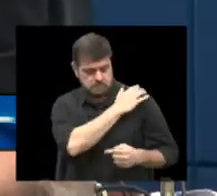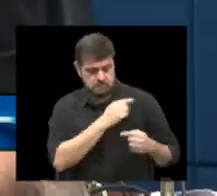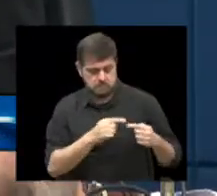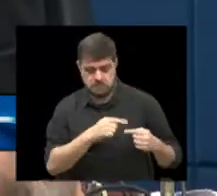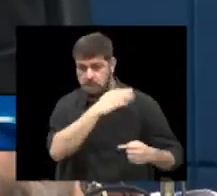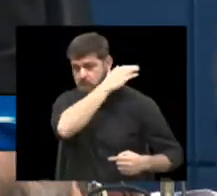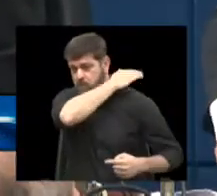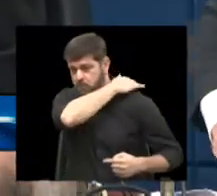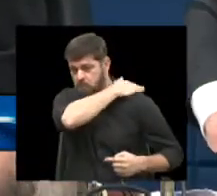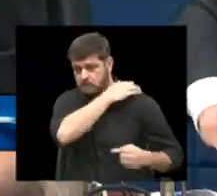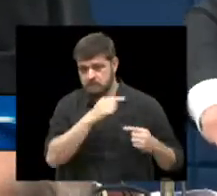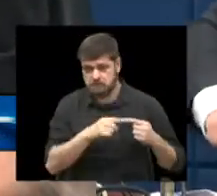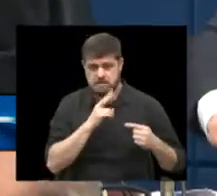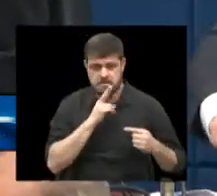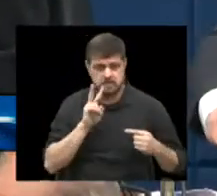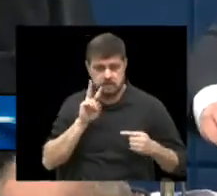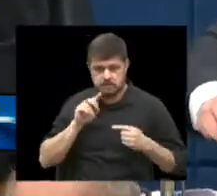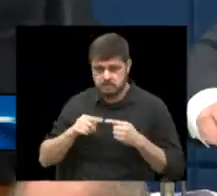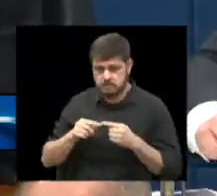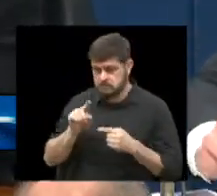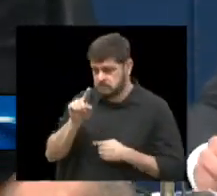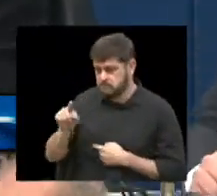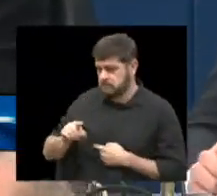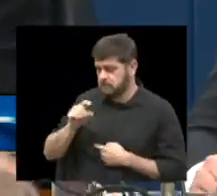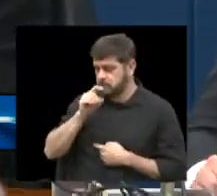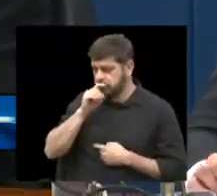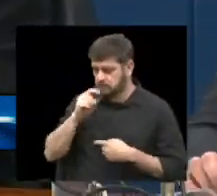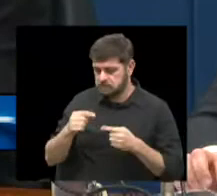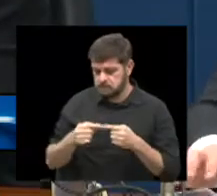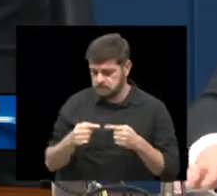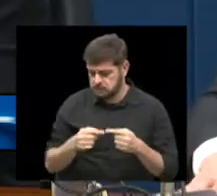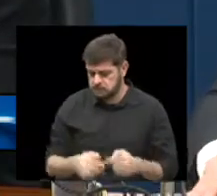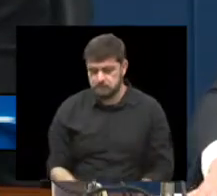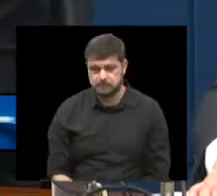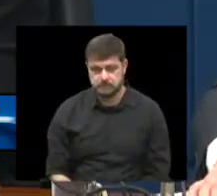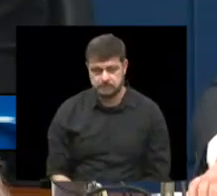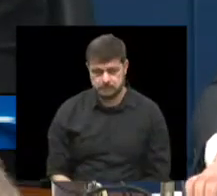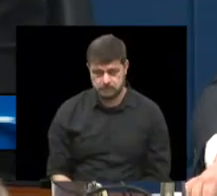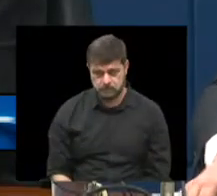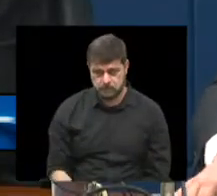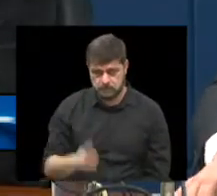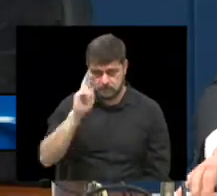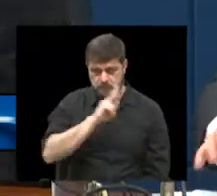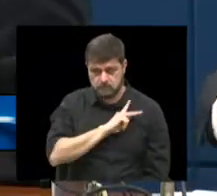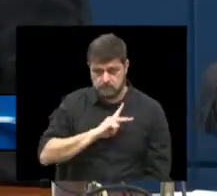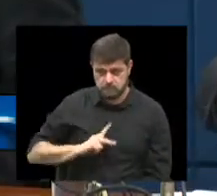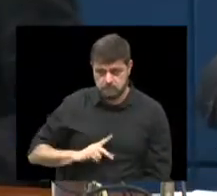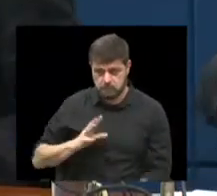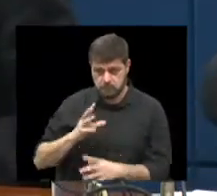Costa, sim. Vinícius Gratti, sim. Zé Carlos, sim. Senhor presidente,